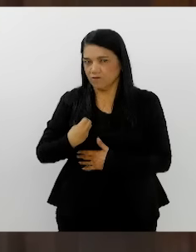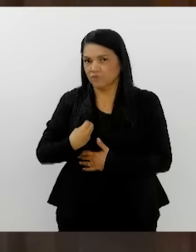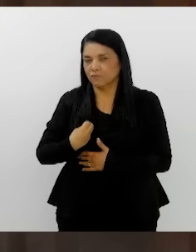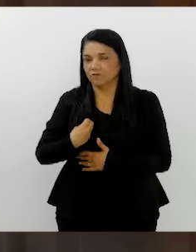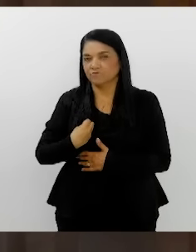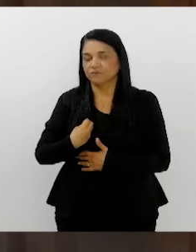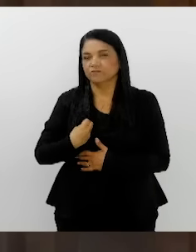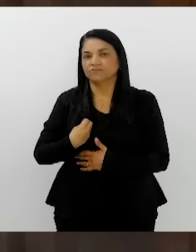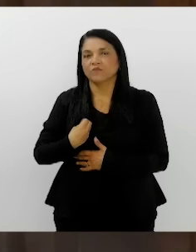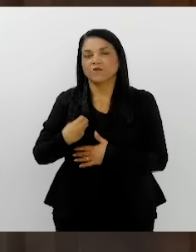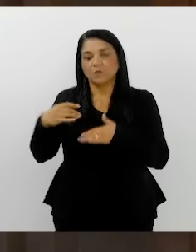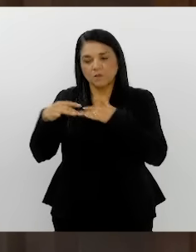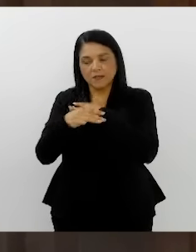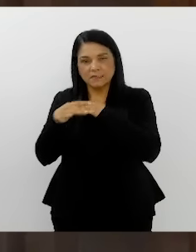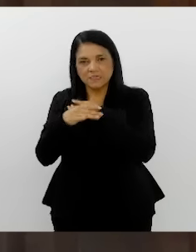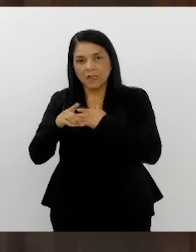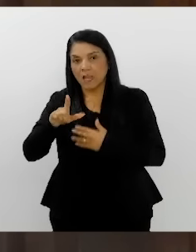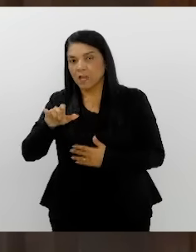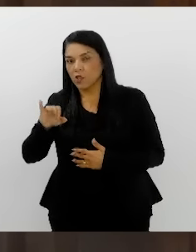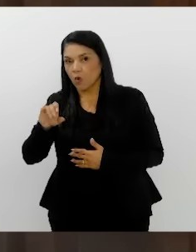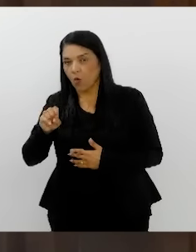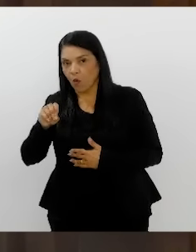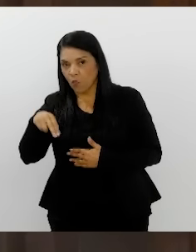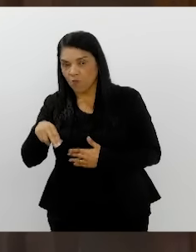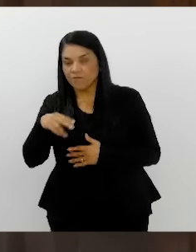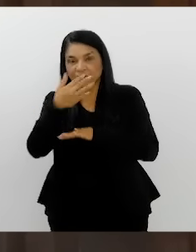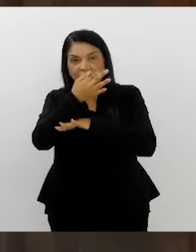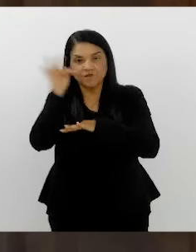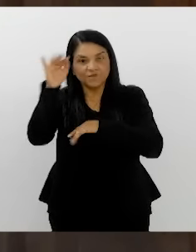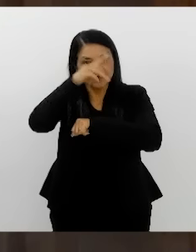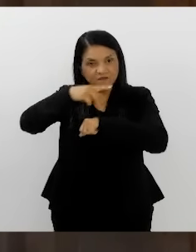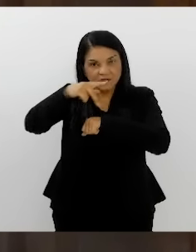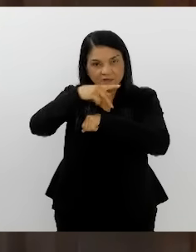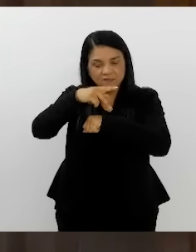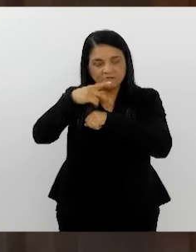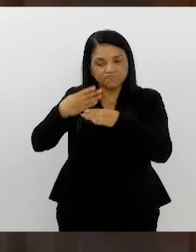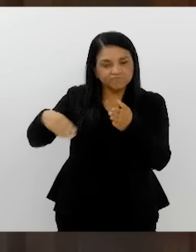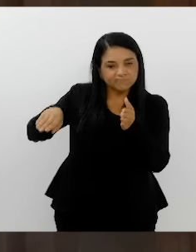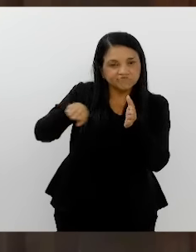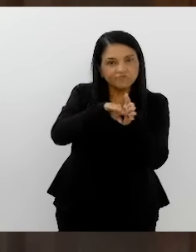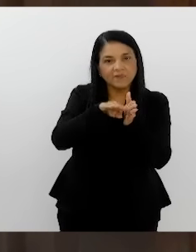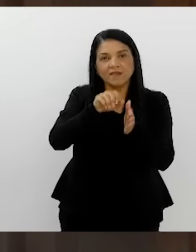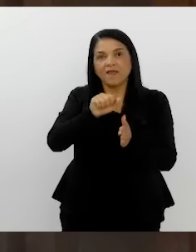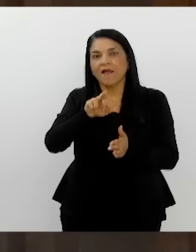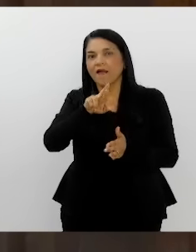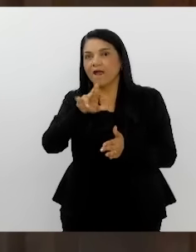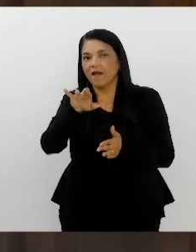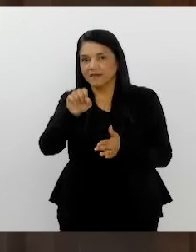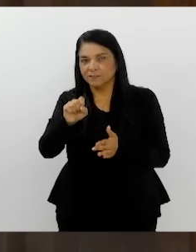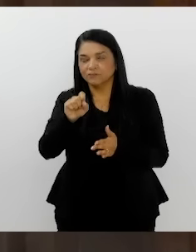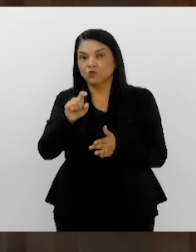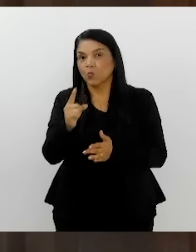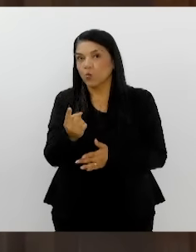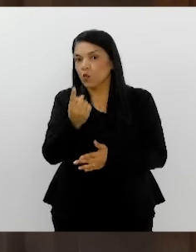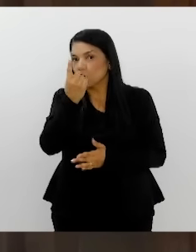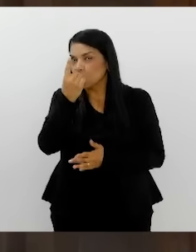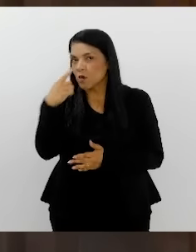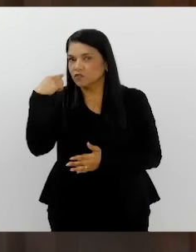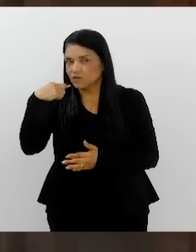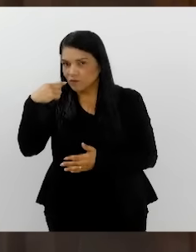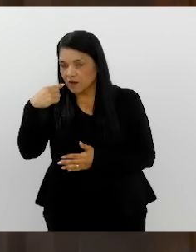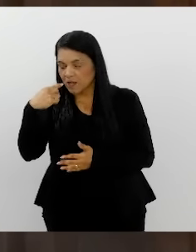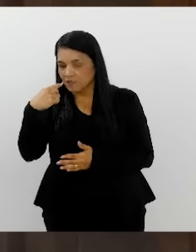Lyon, de uma cidade da França, Arnes, e chegando lá, aliás, um advogado que foi, o outro ficou